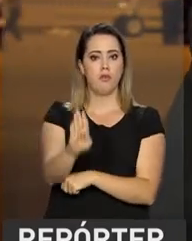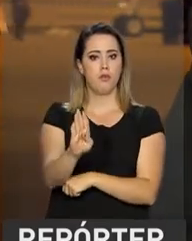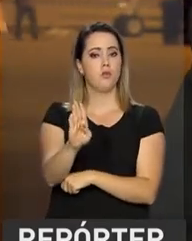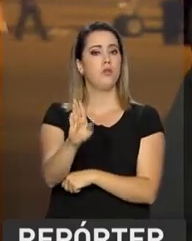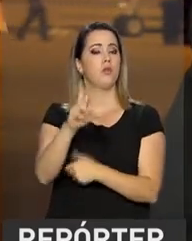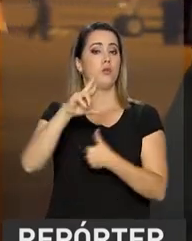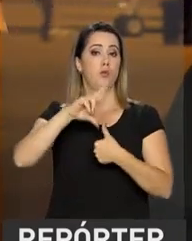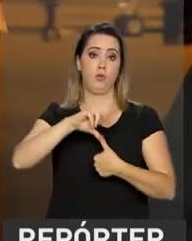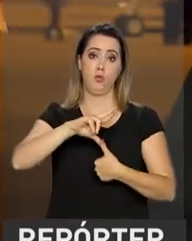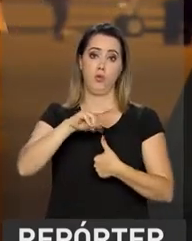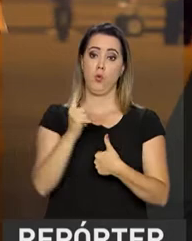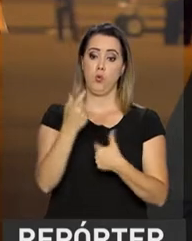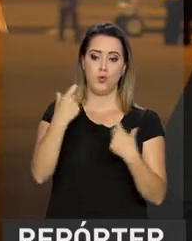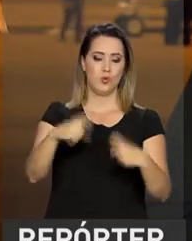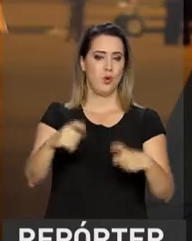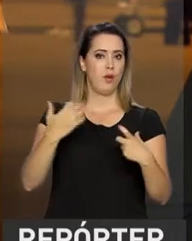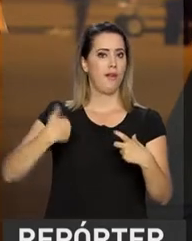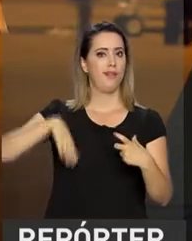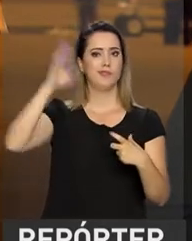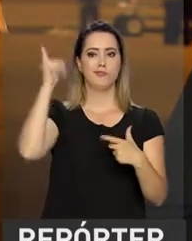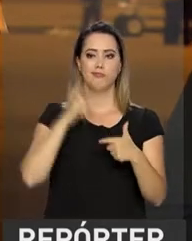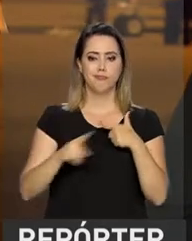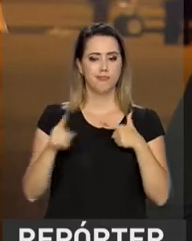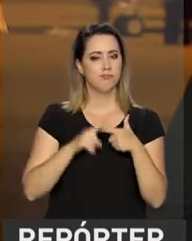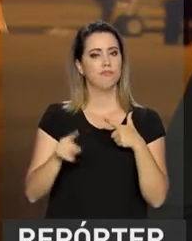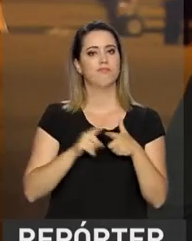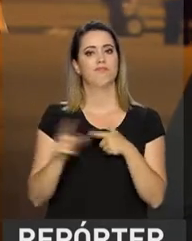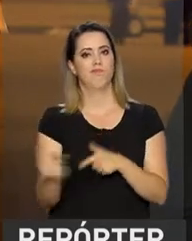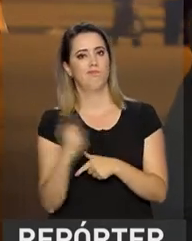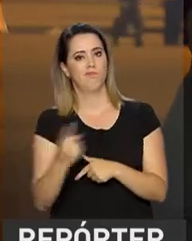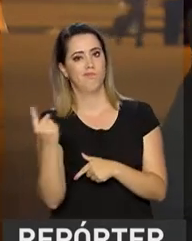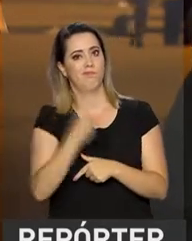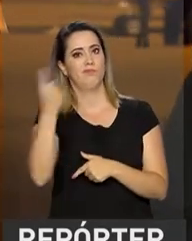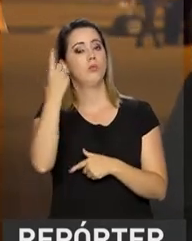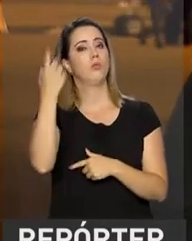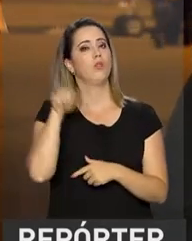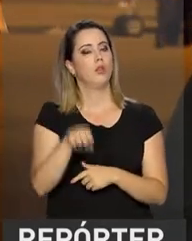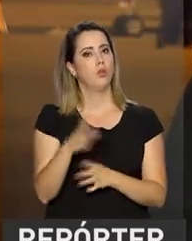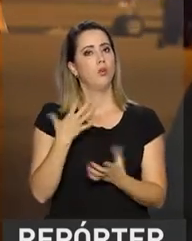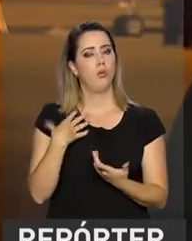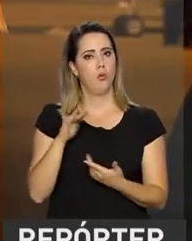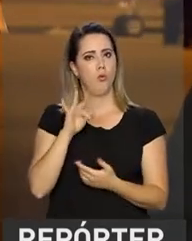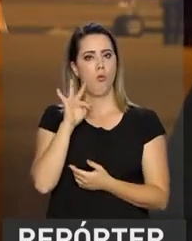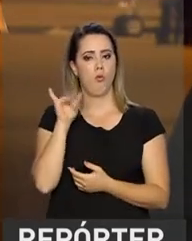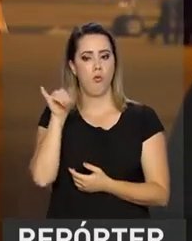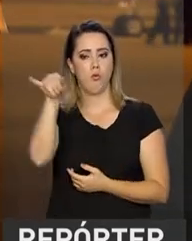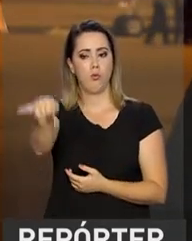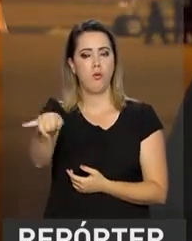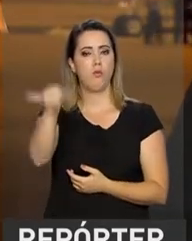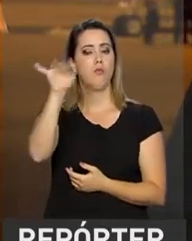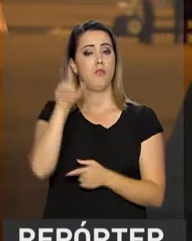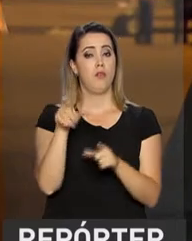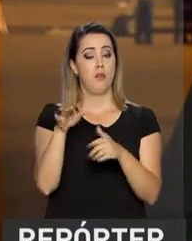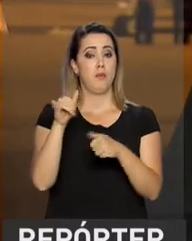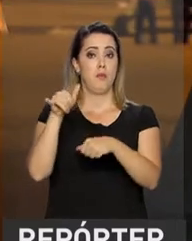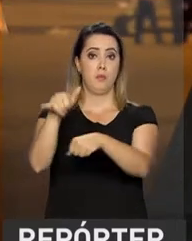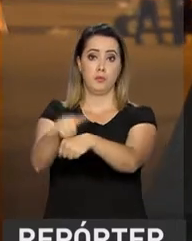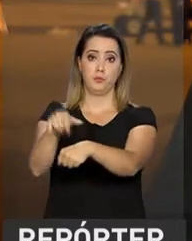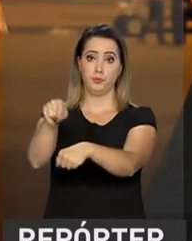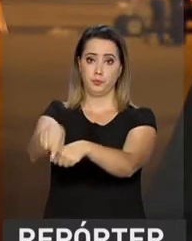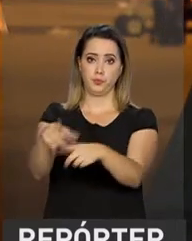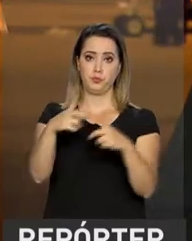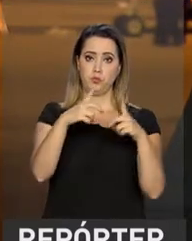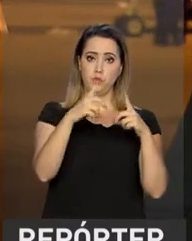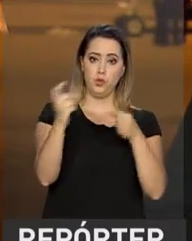no Caribe, uma das áreas mais atingidas pelo furacão. A aeronave Embraer 190 pousou na base aérea